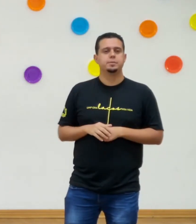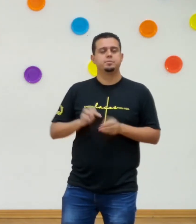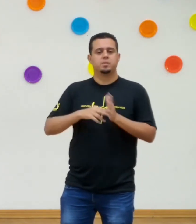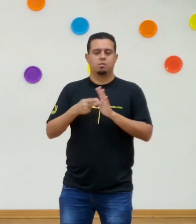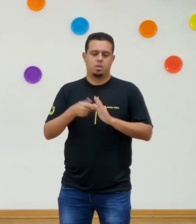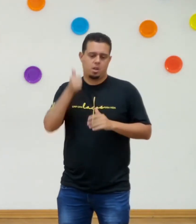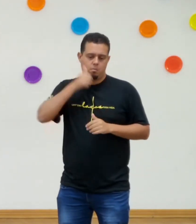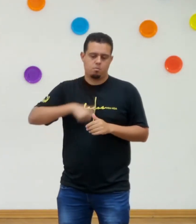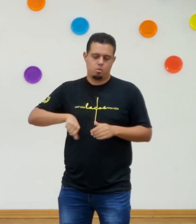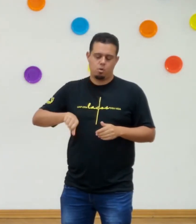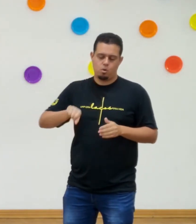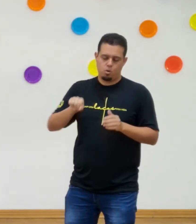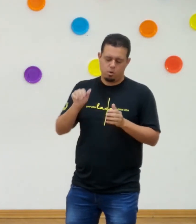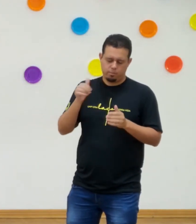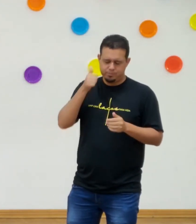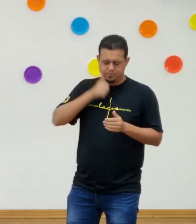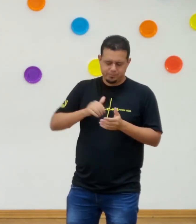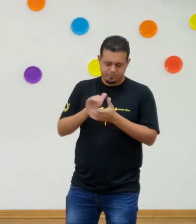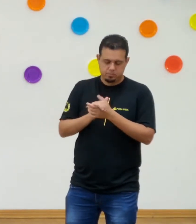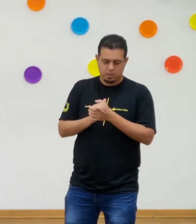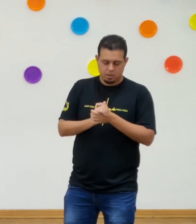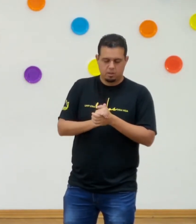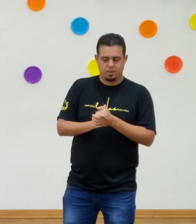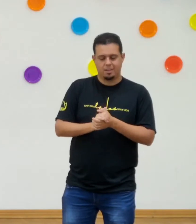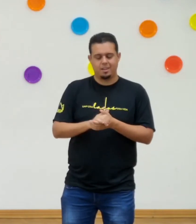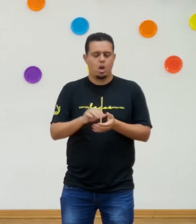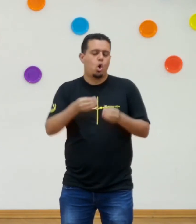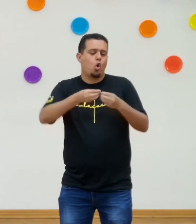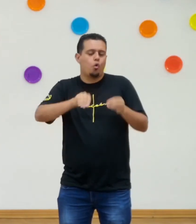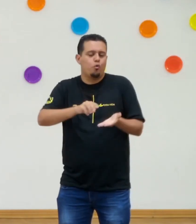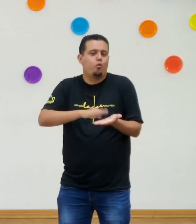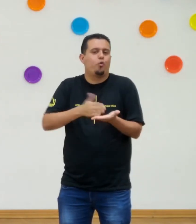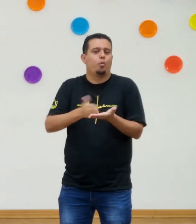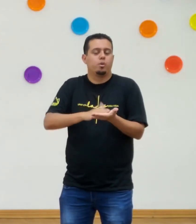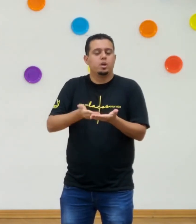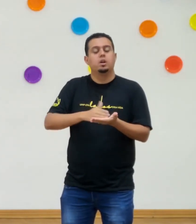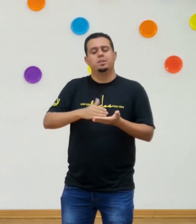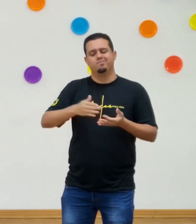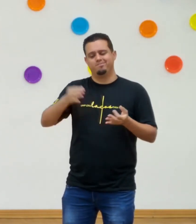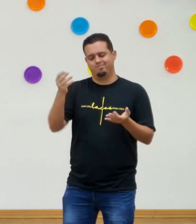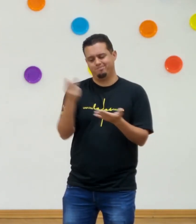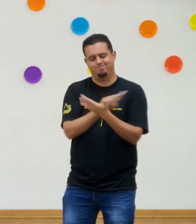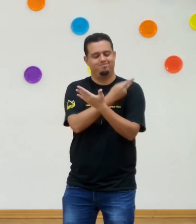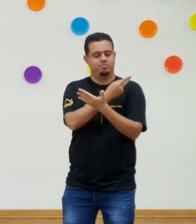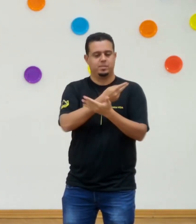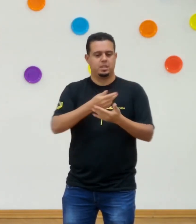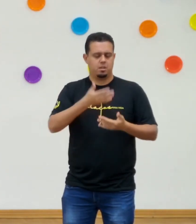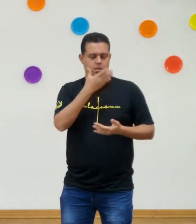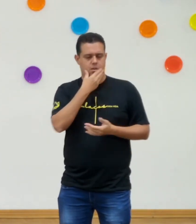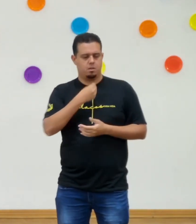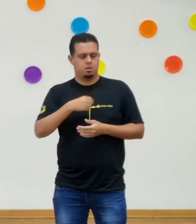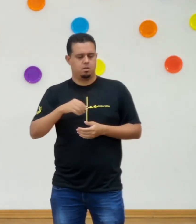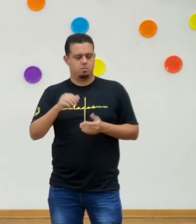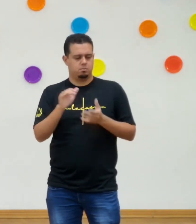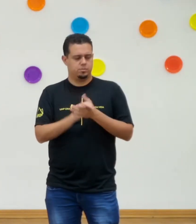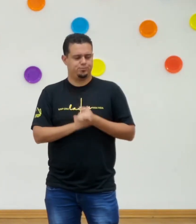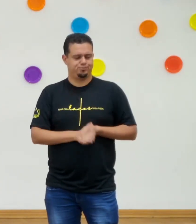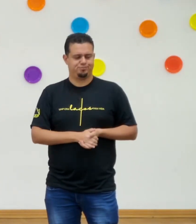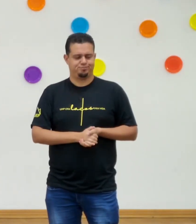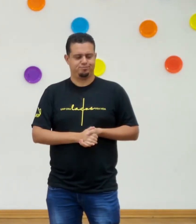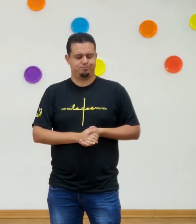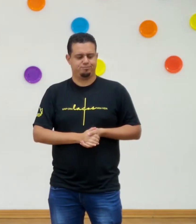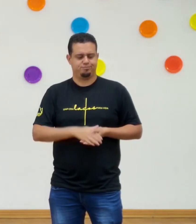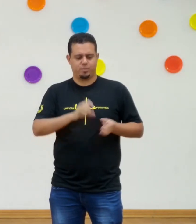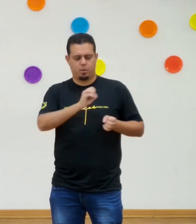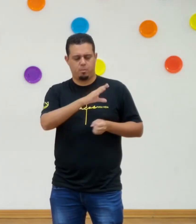cara separava, mandava ela embora. Repudiava, era a mulher repudiada. Por qualquer motivo banal, a